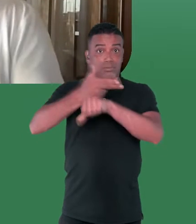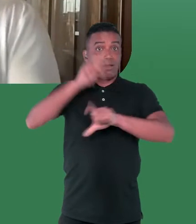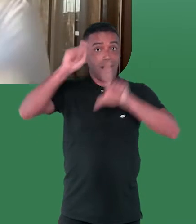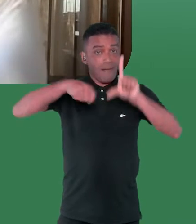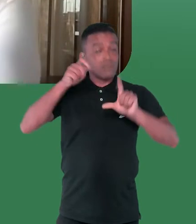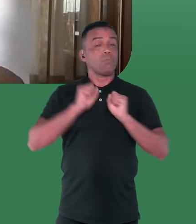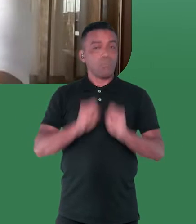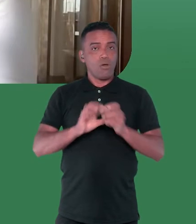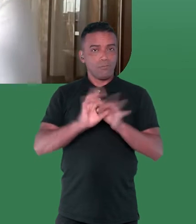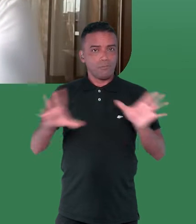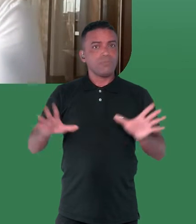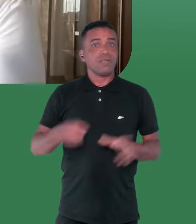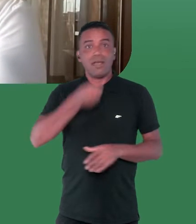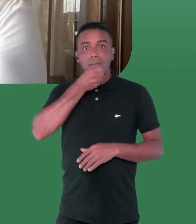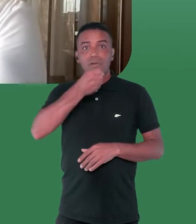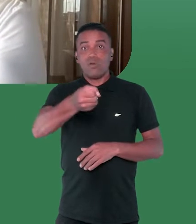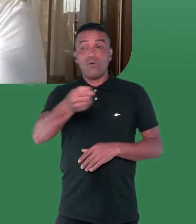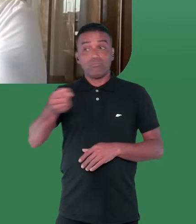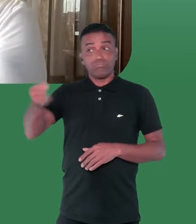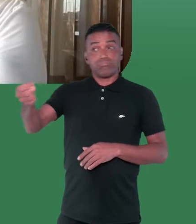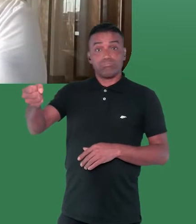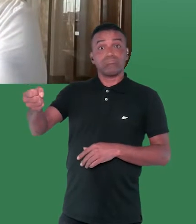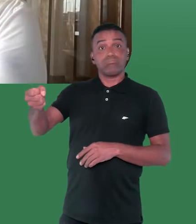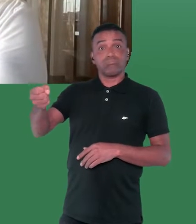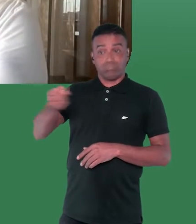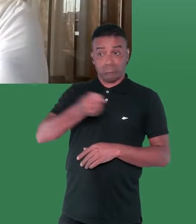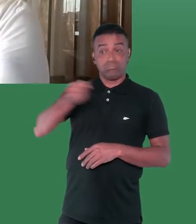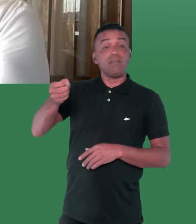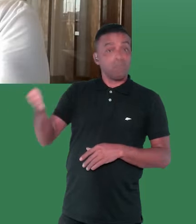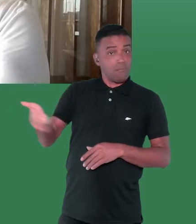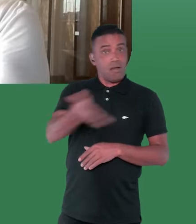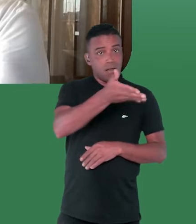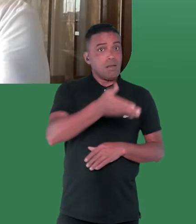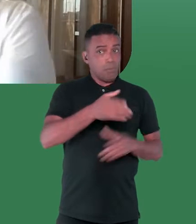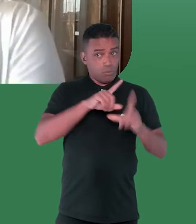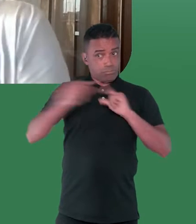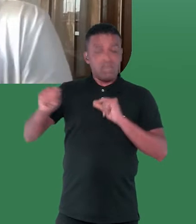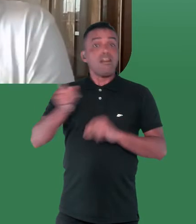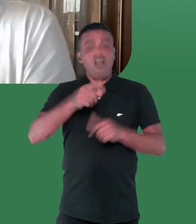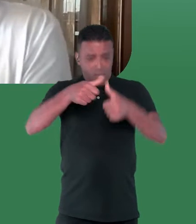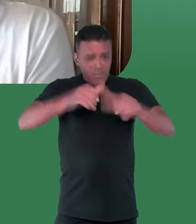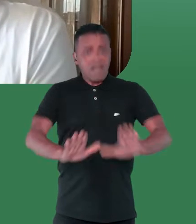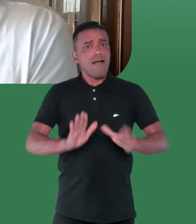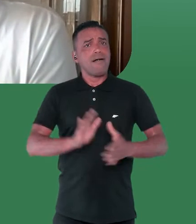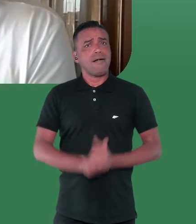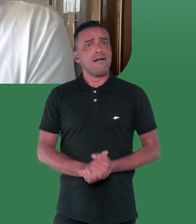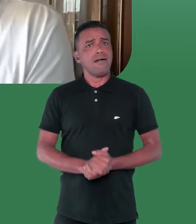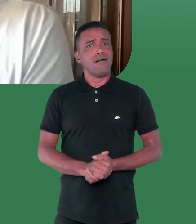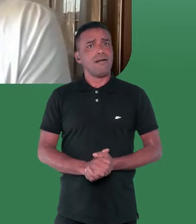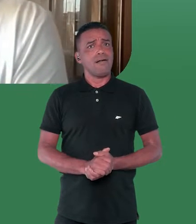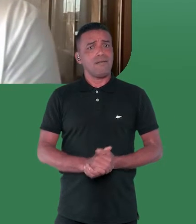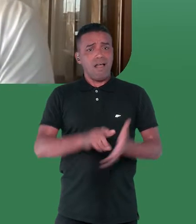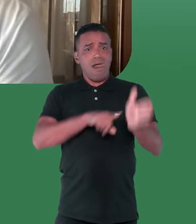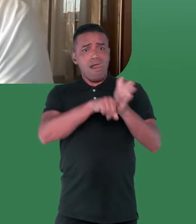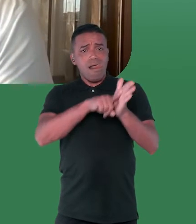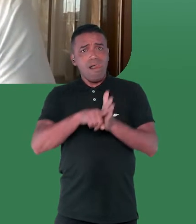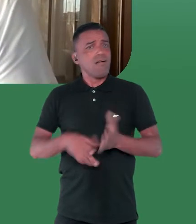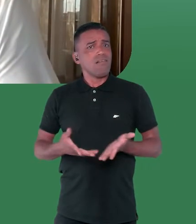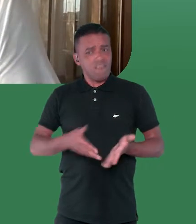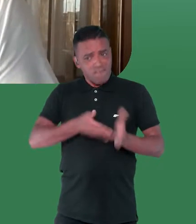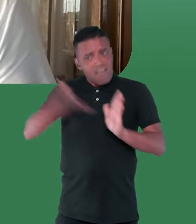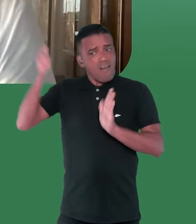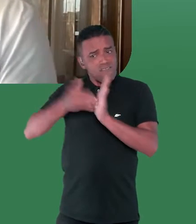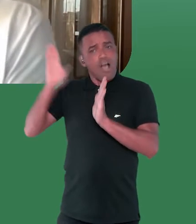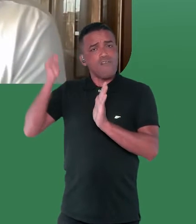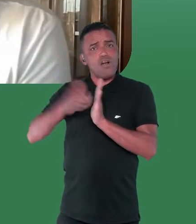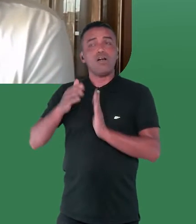ele. Eu entreguei o microfone para ele, e falei, pode sair sobre ele? Não, você vai cair para fazer necrópsia sua, sai daí. Eu